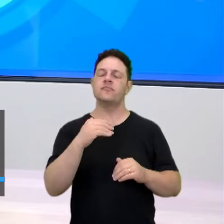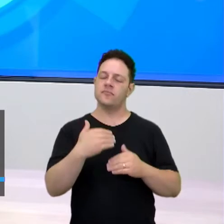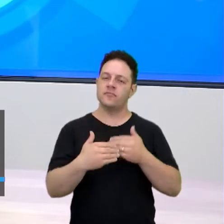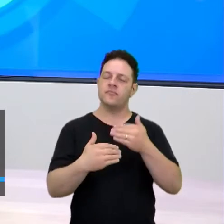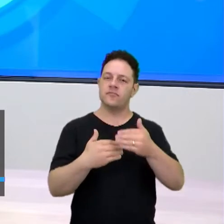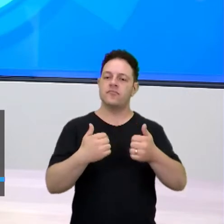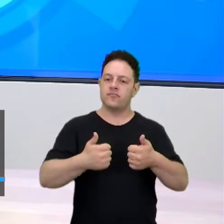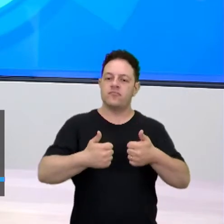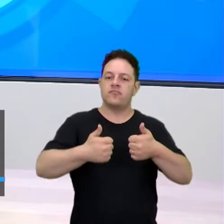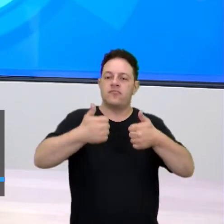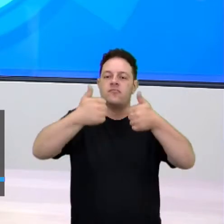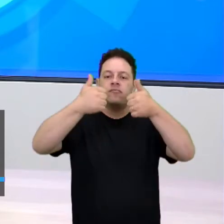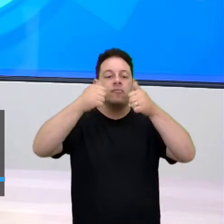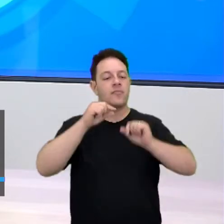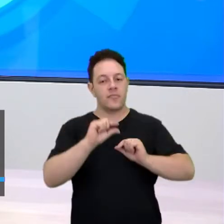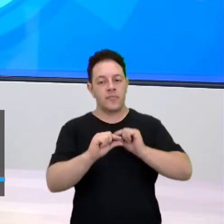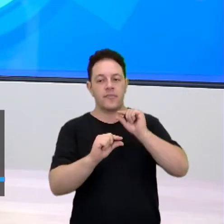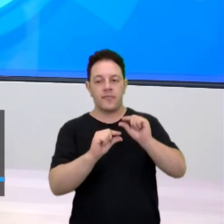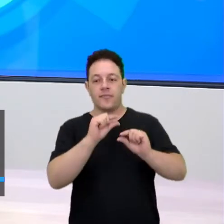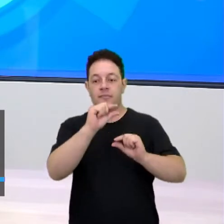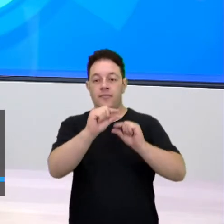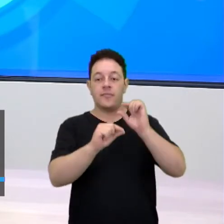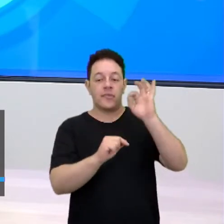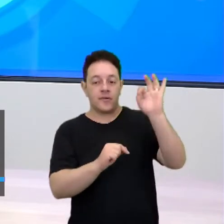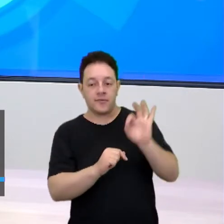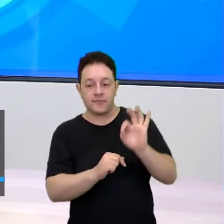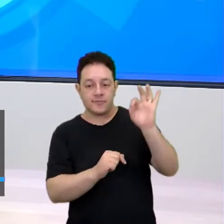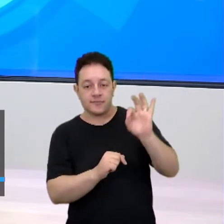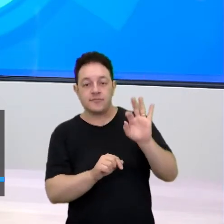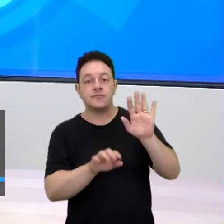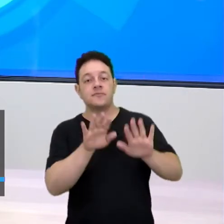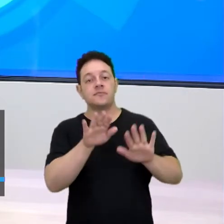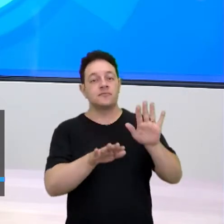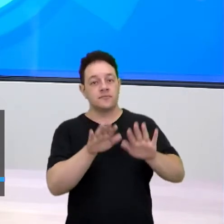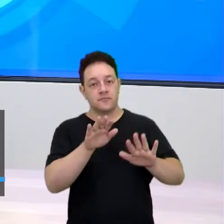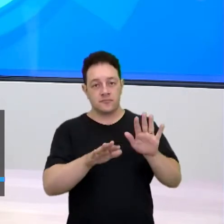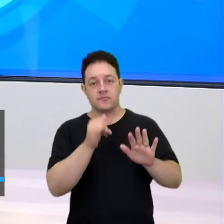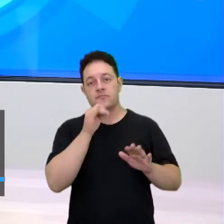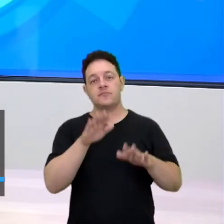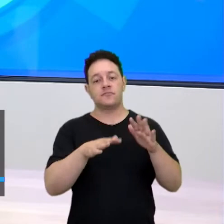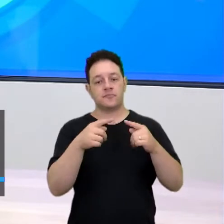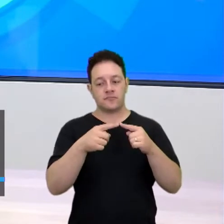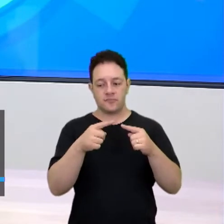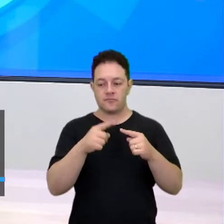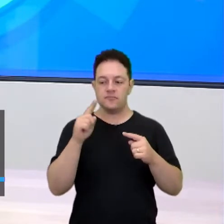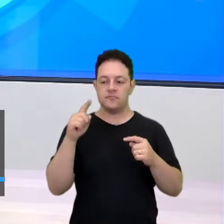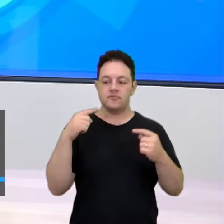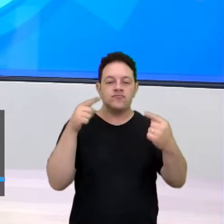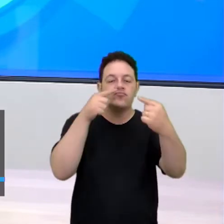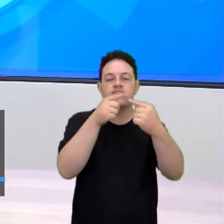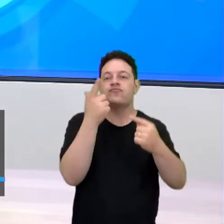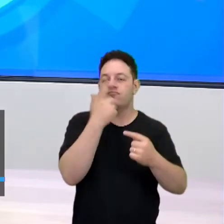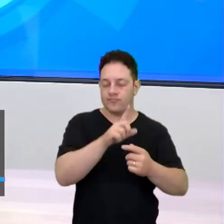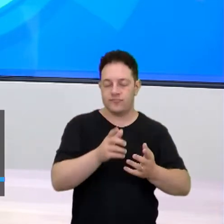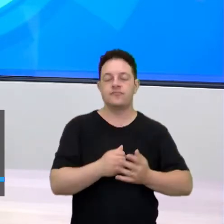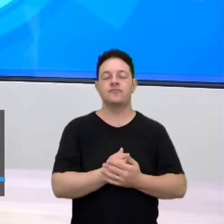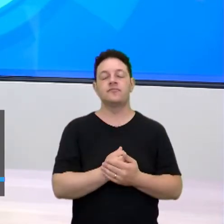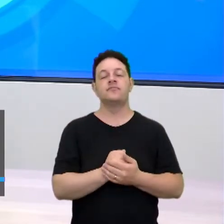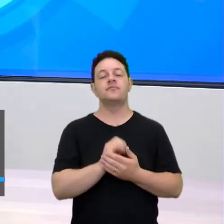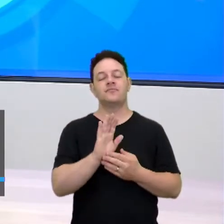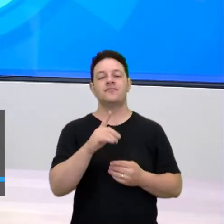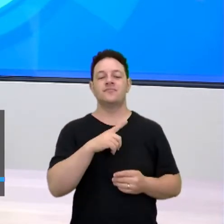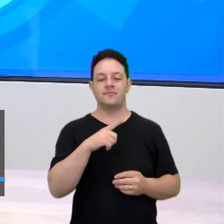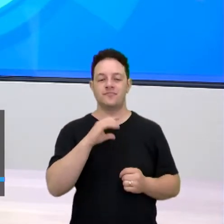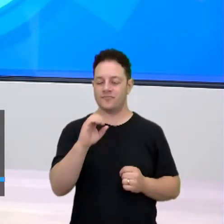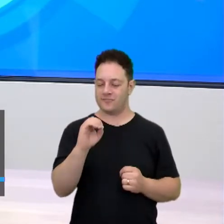né, gradativamente numa porcentagem aquém do que já deveria ter sido alcançado. E lembrando que essa ODS aí,